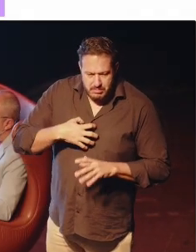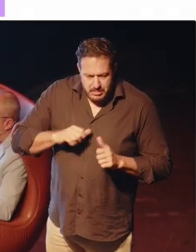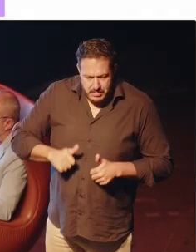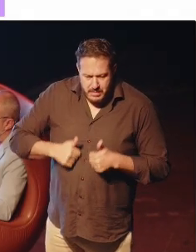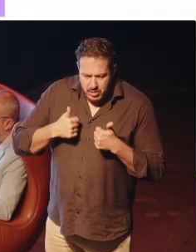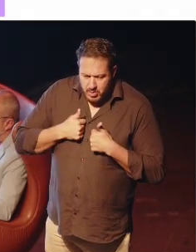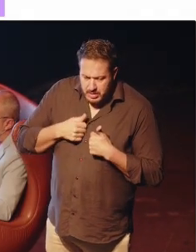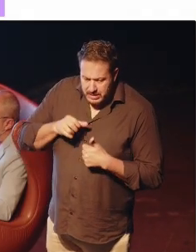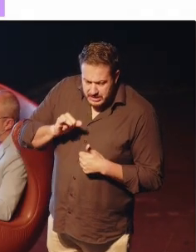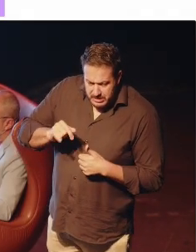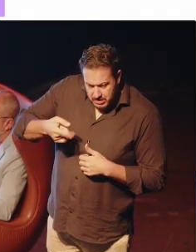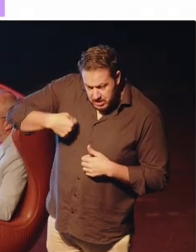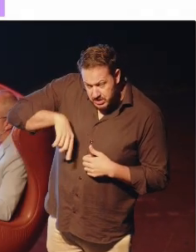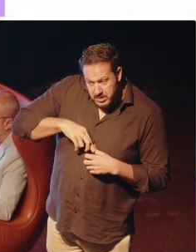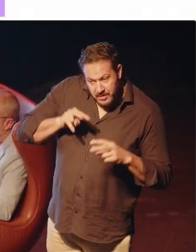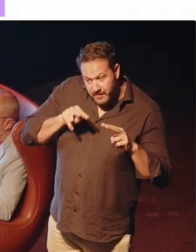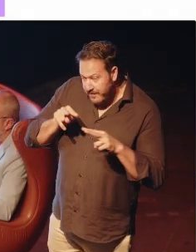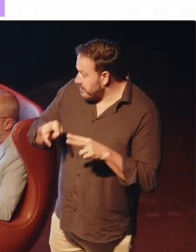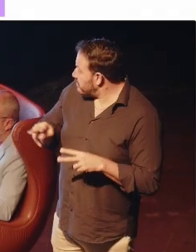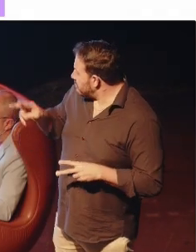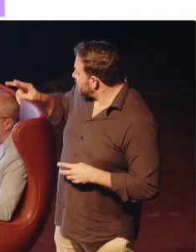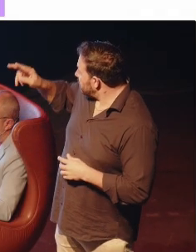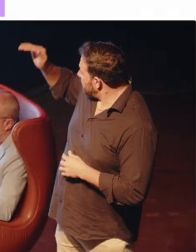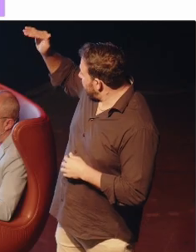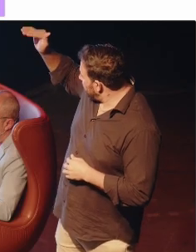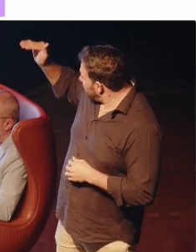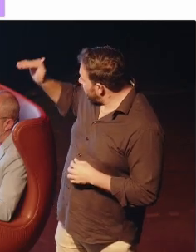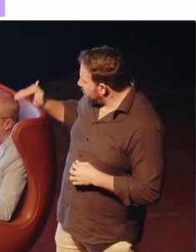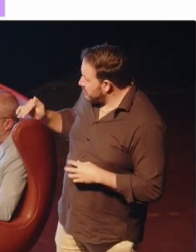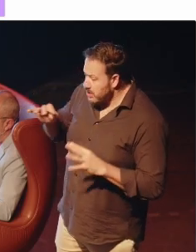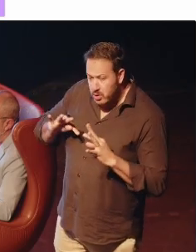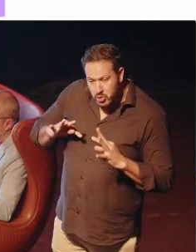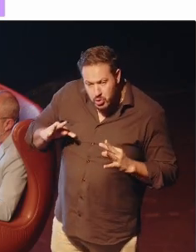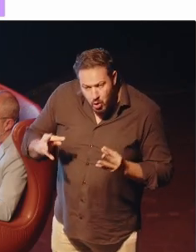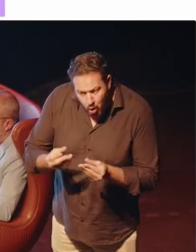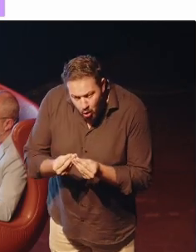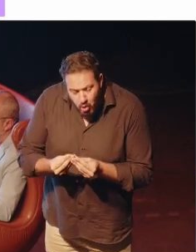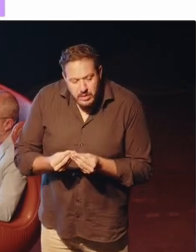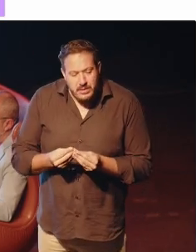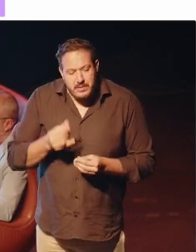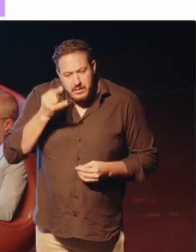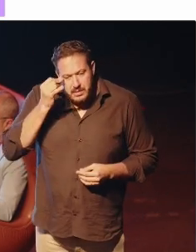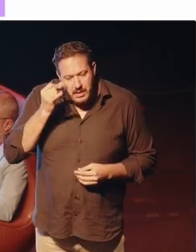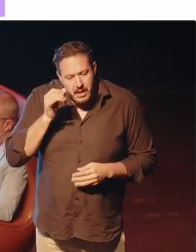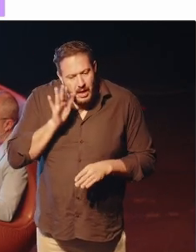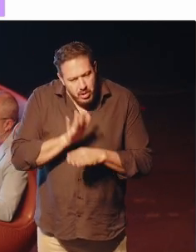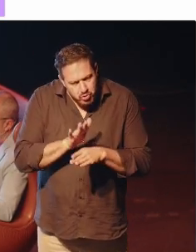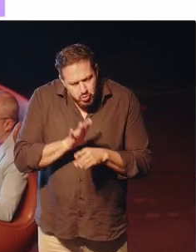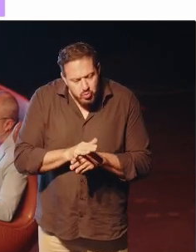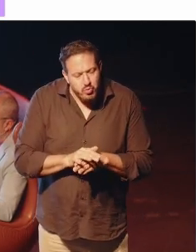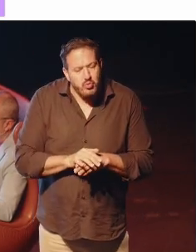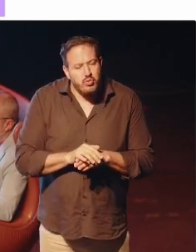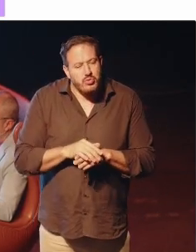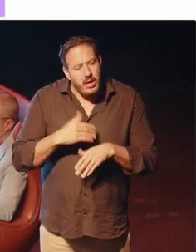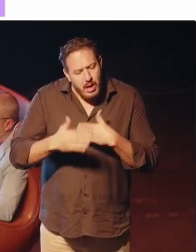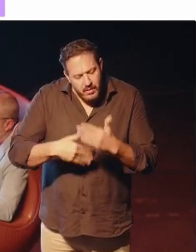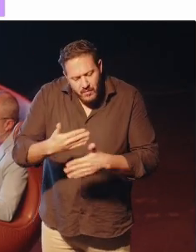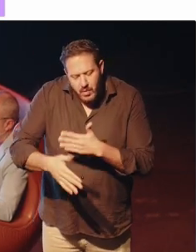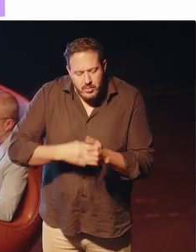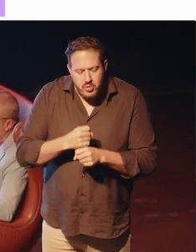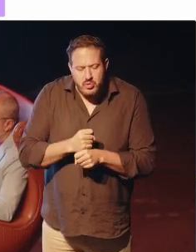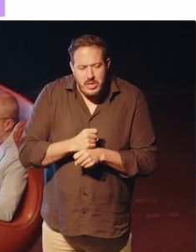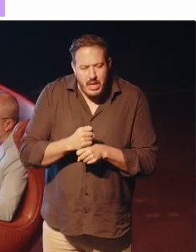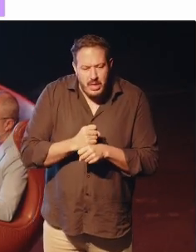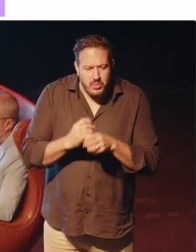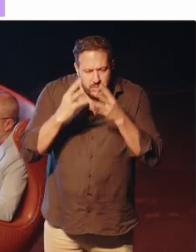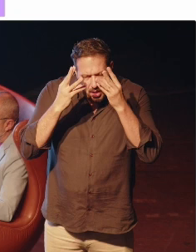Se a gente for ver, todas elas alentecem o declínio, né, ao longo dos anos,